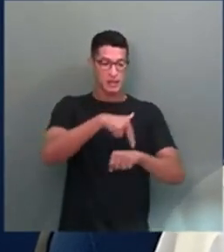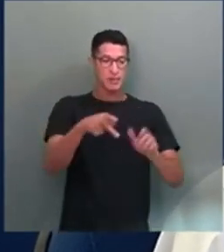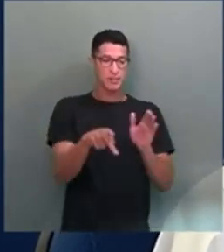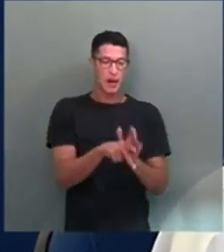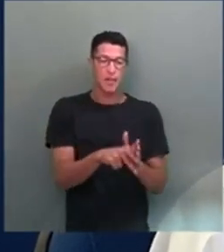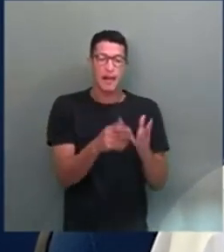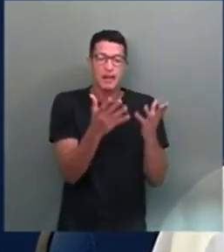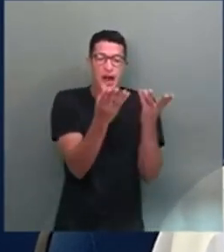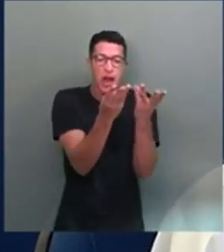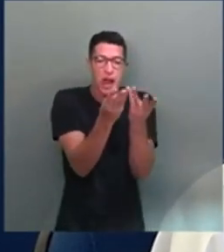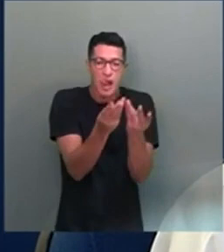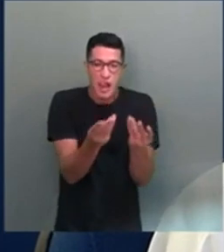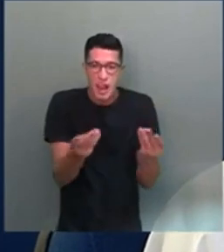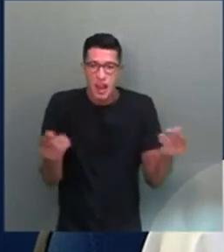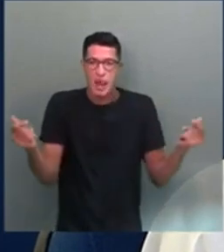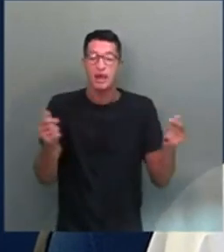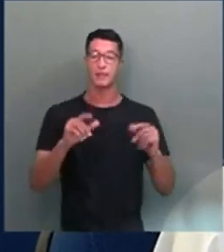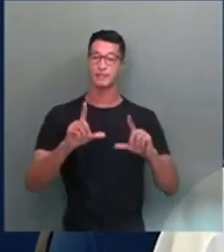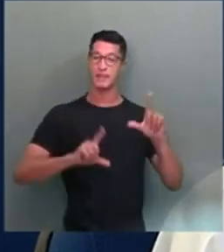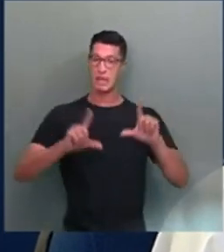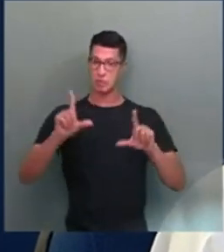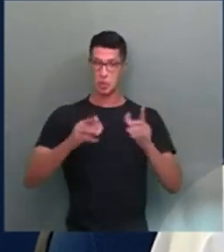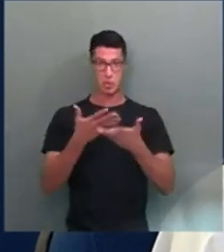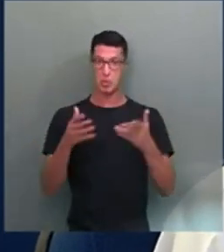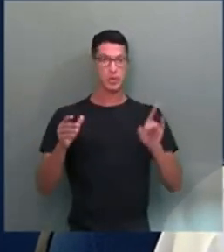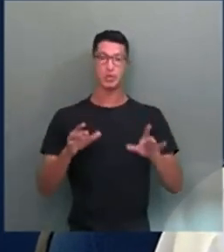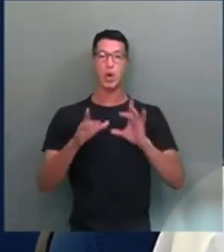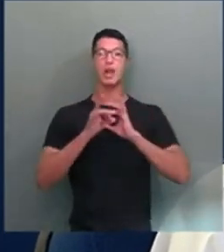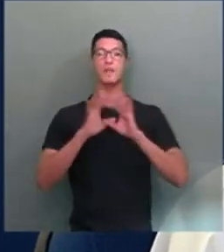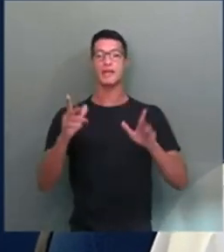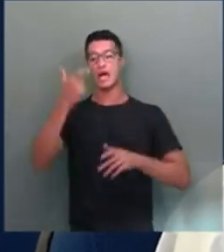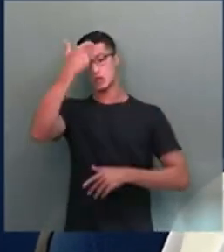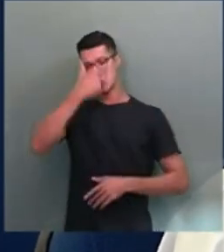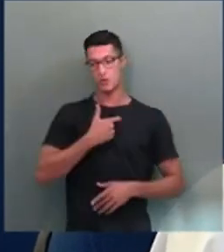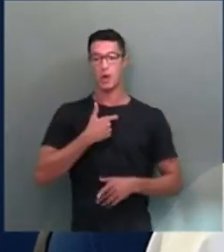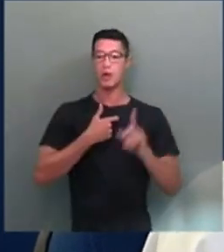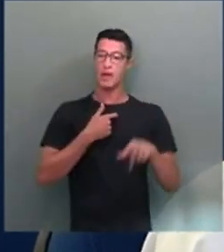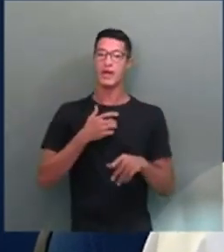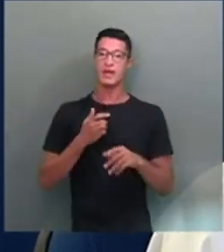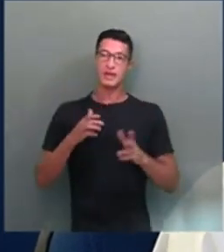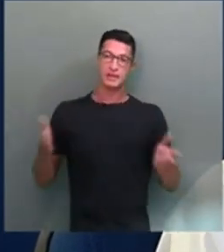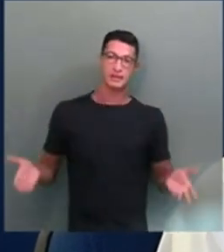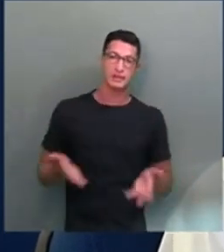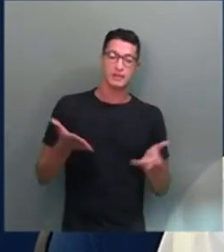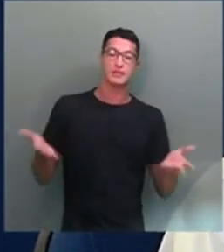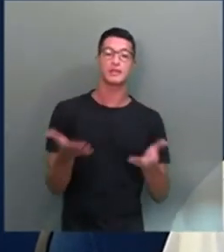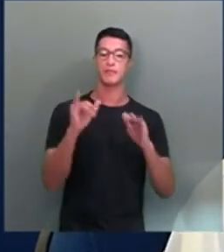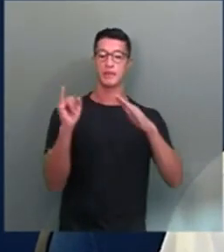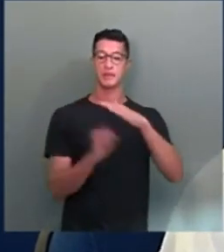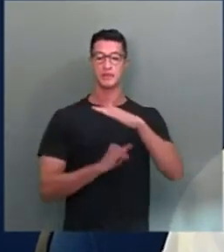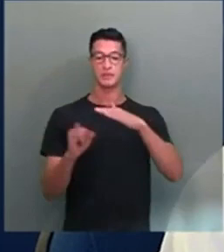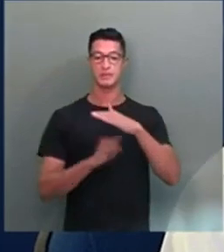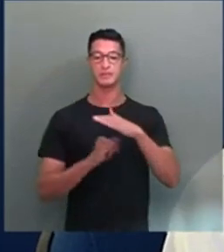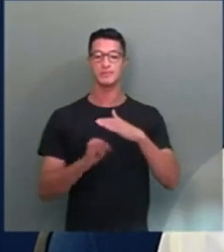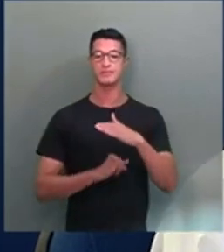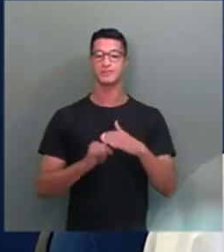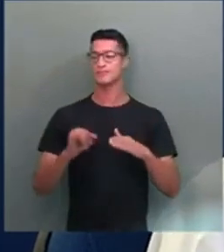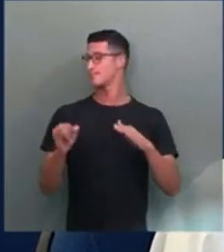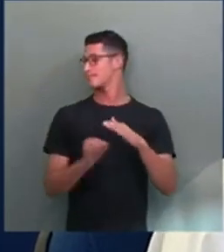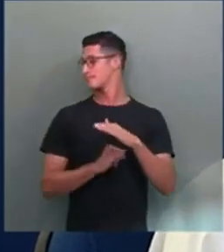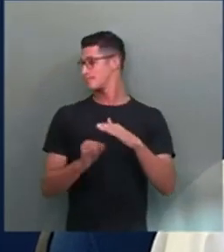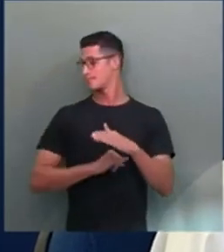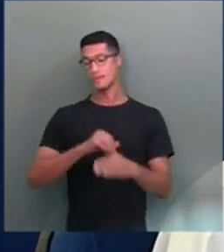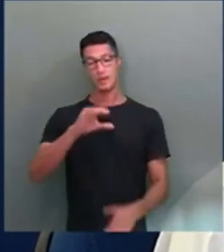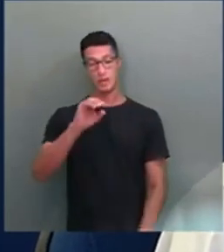de calabouço. A imprensa não é só uma liberdade individual, é ainda uma instituição, uma grande instituição